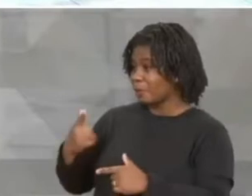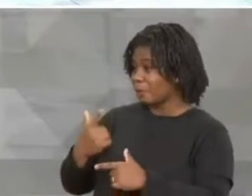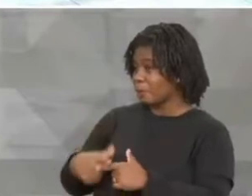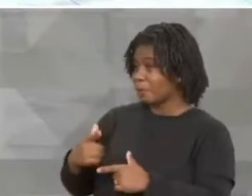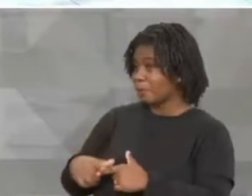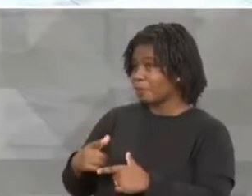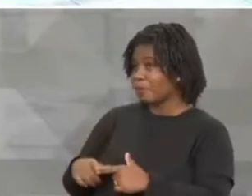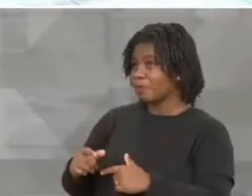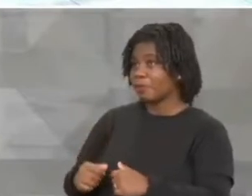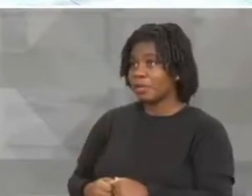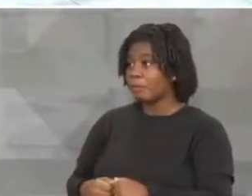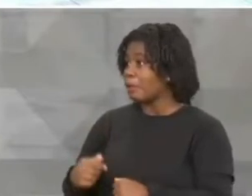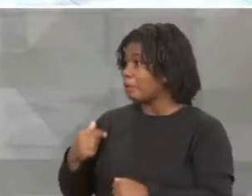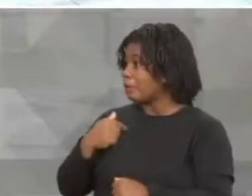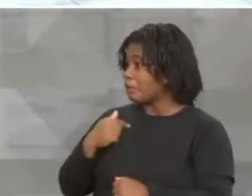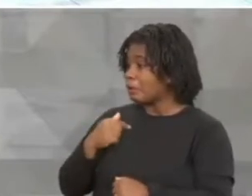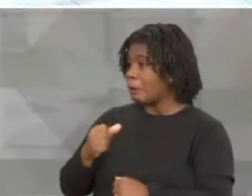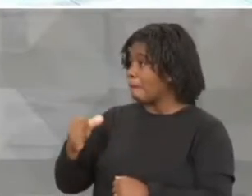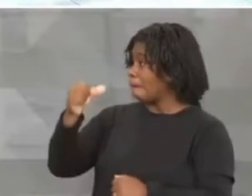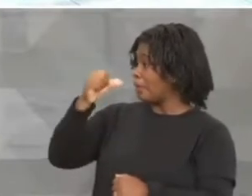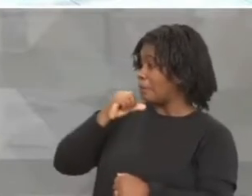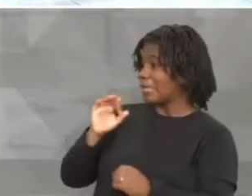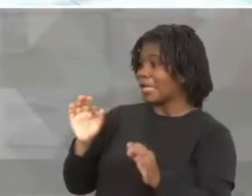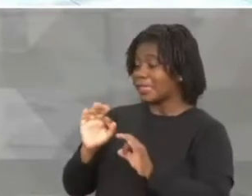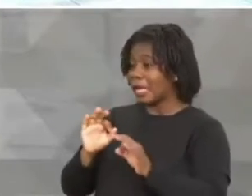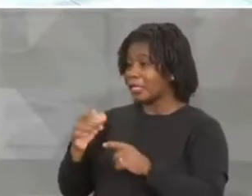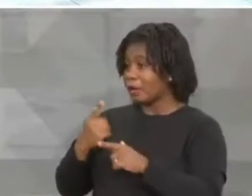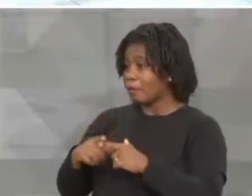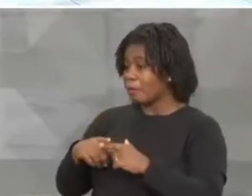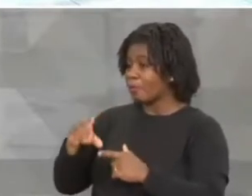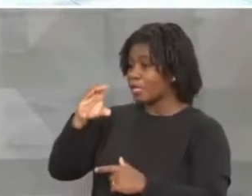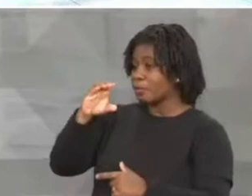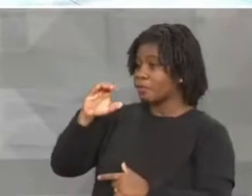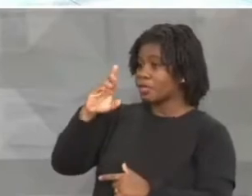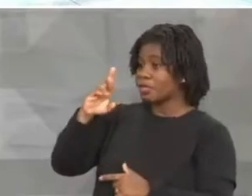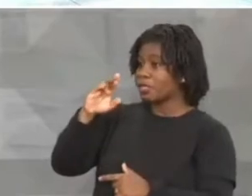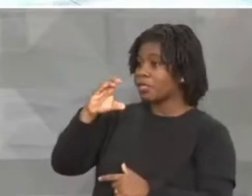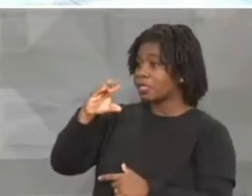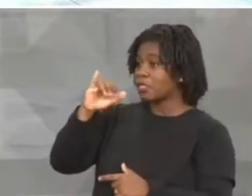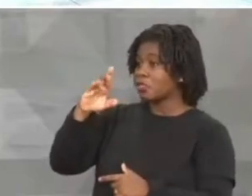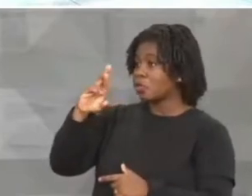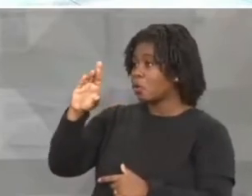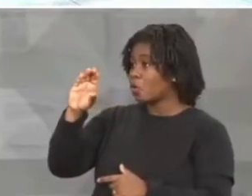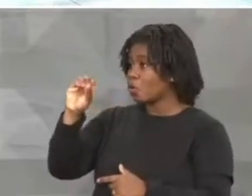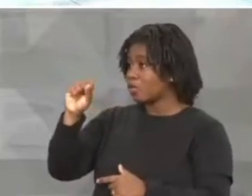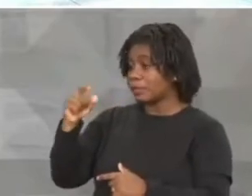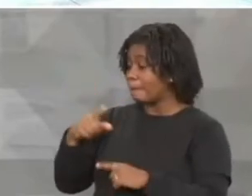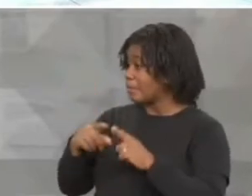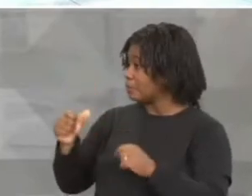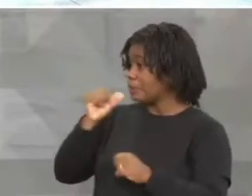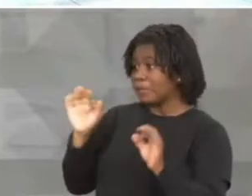mesmo sem ter nenhum contato com bebida é bem novo e teve essa cirrose